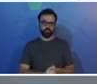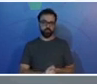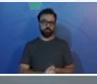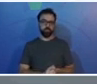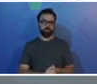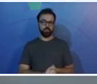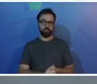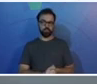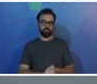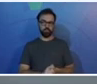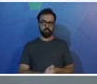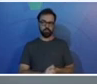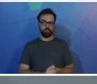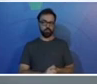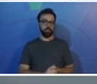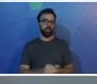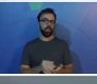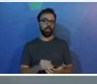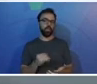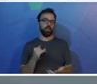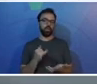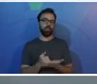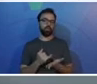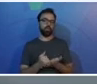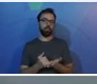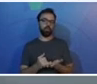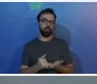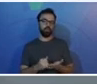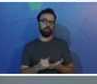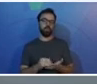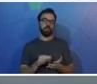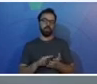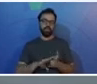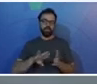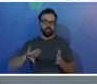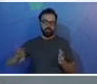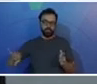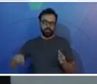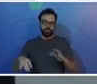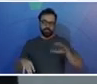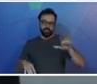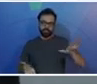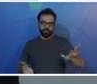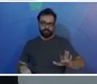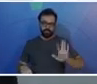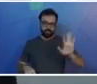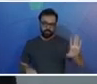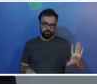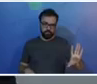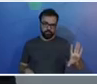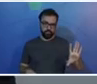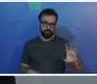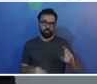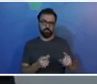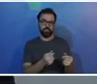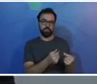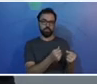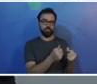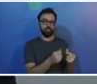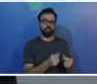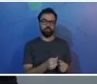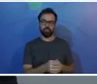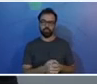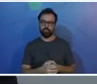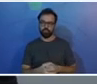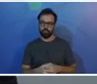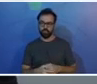não tivesse aquele imposto, quanto que nós iríamos pagar? É bastante, né, pessoal?